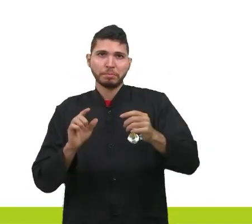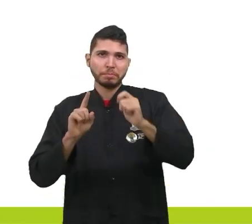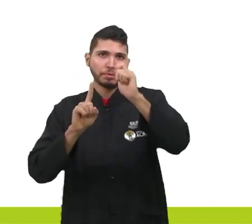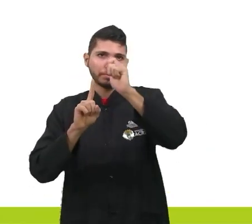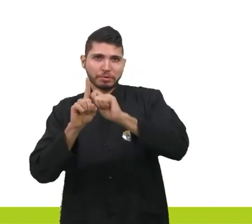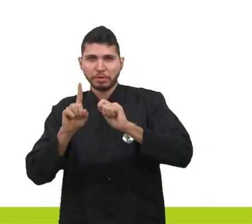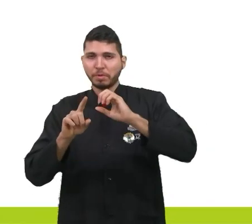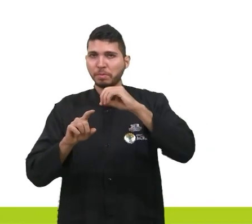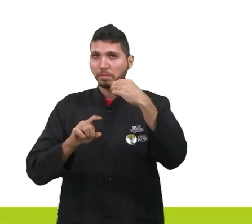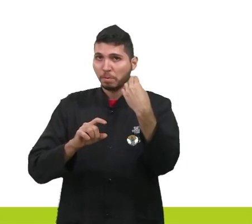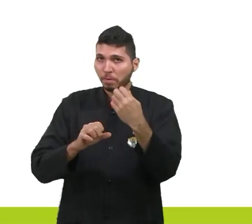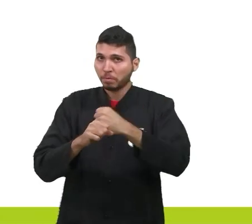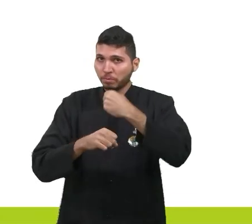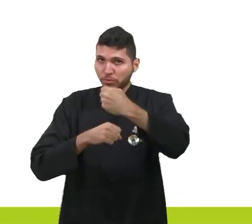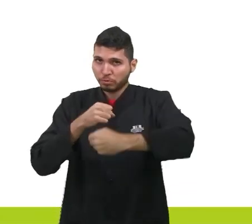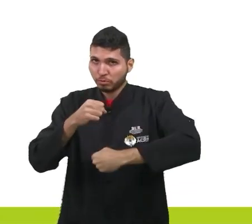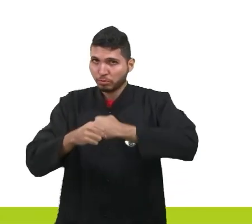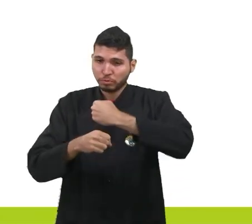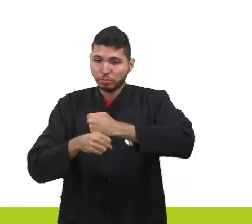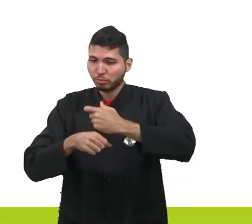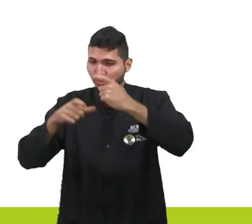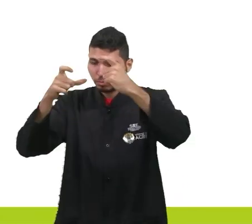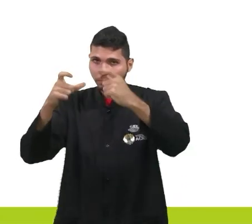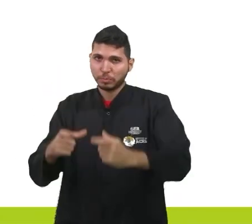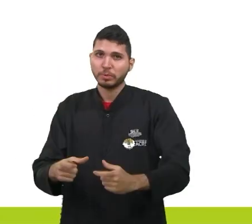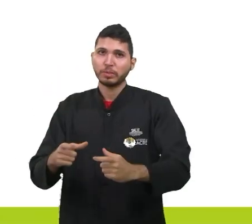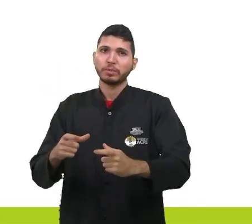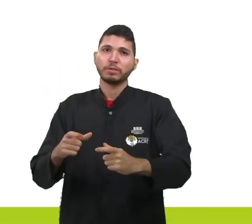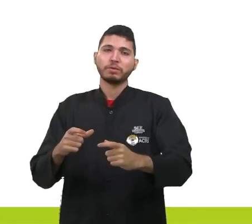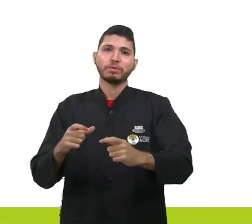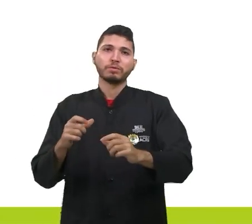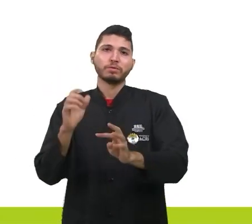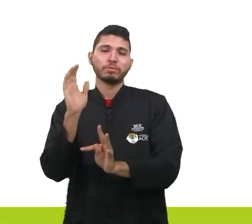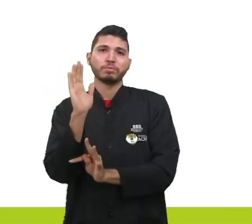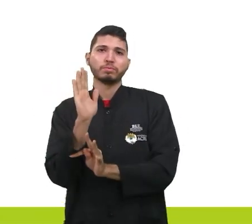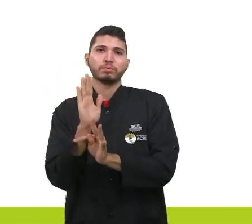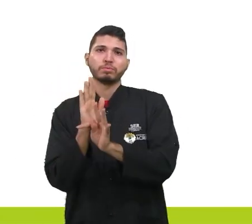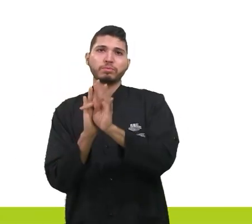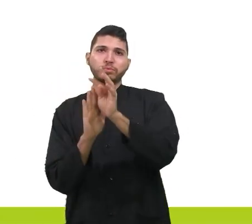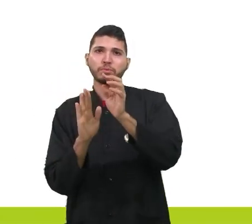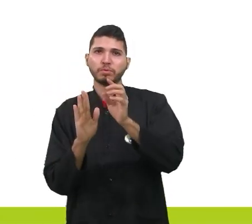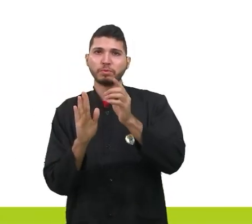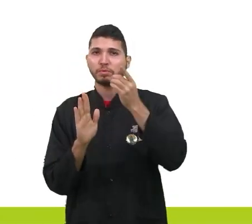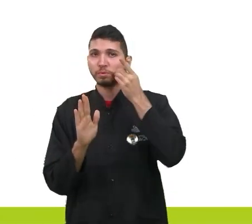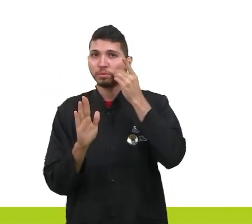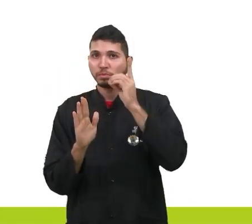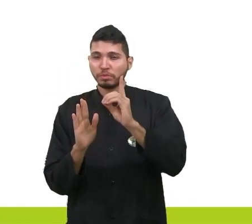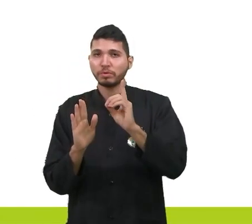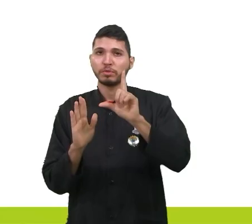um lugar, ou seja, esquentando bem mais durante o dia, esfriando bem...